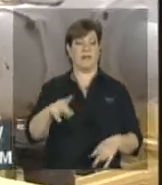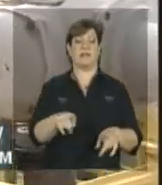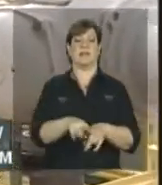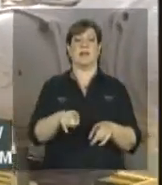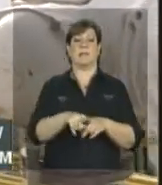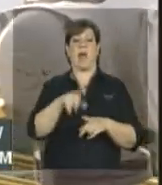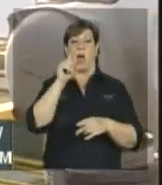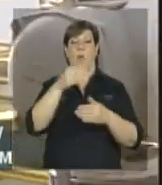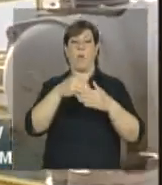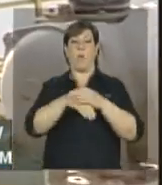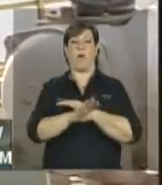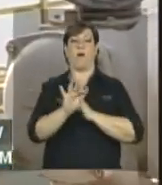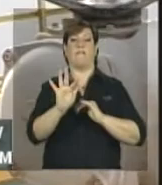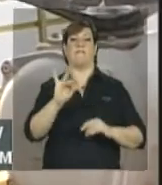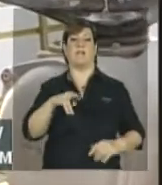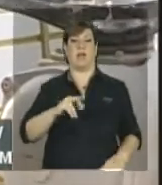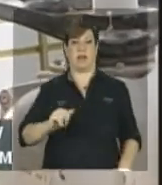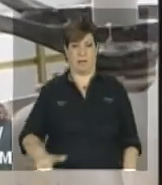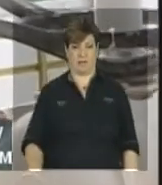reservatório final.